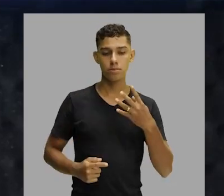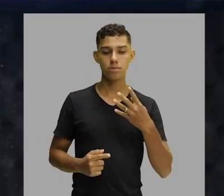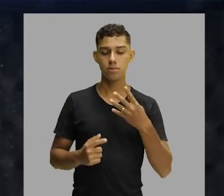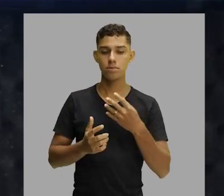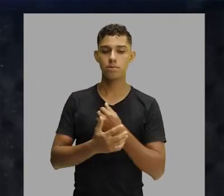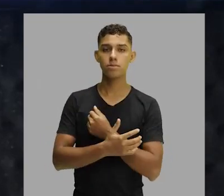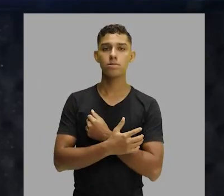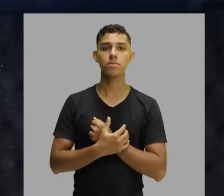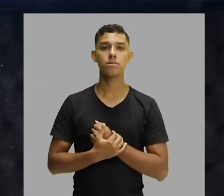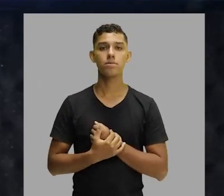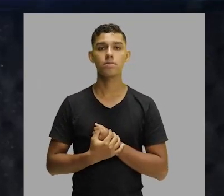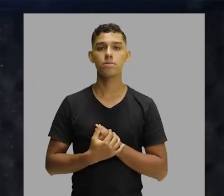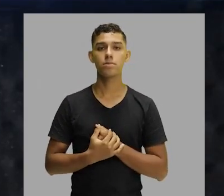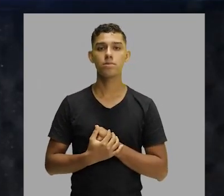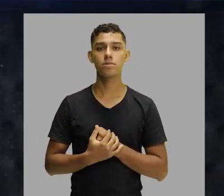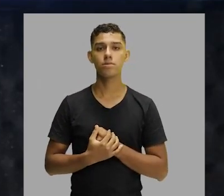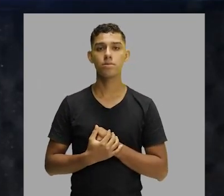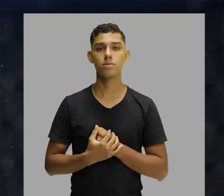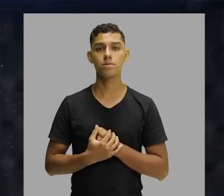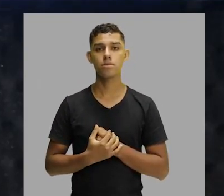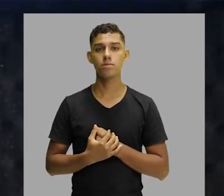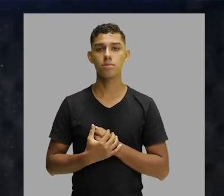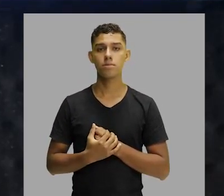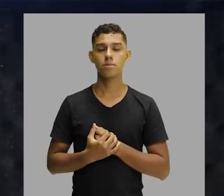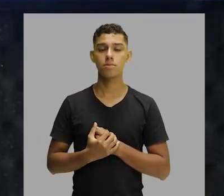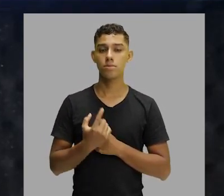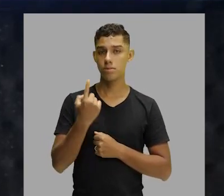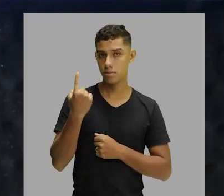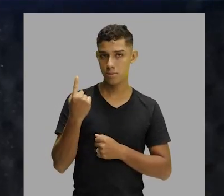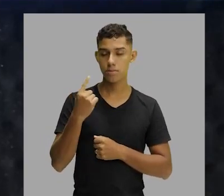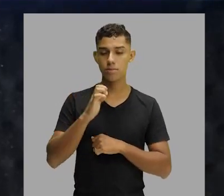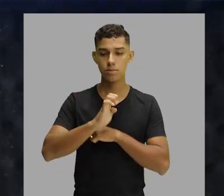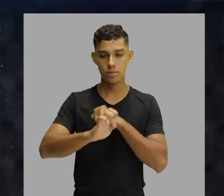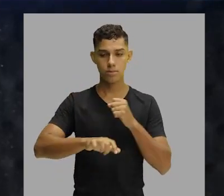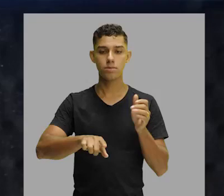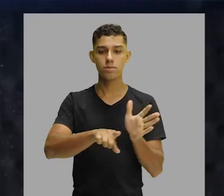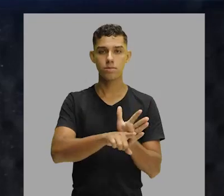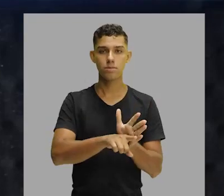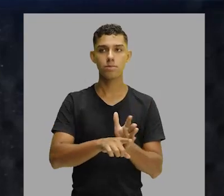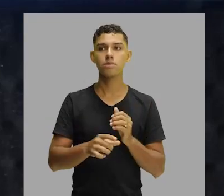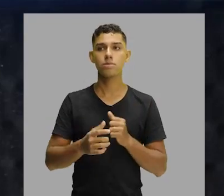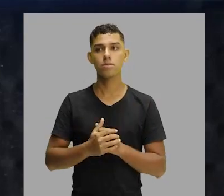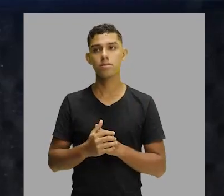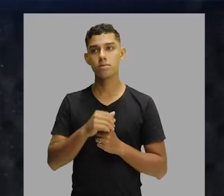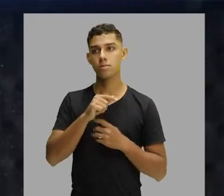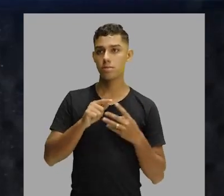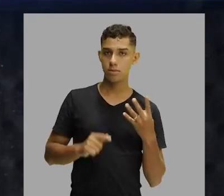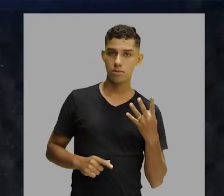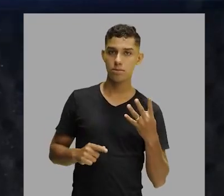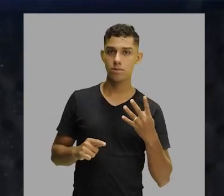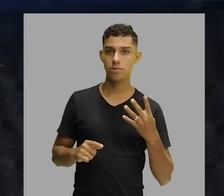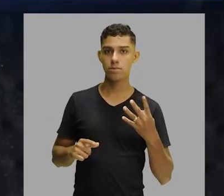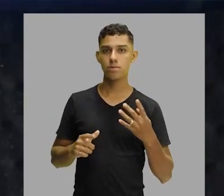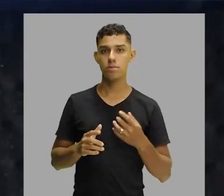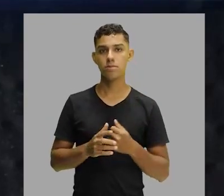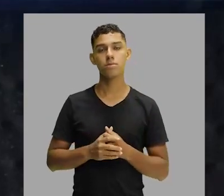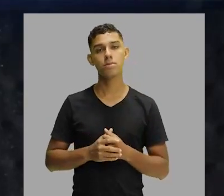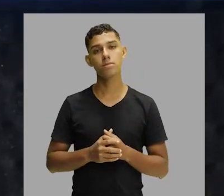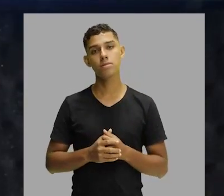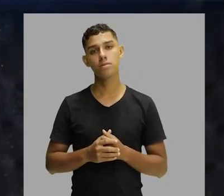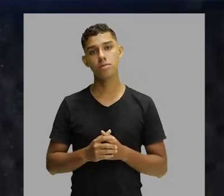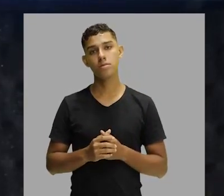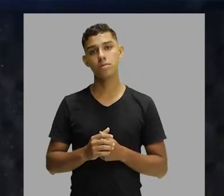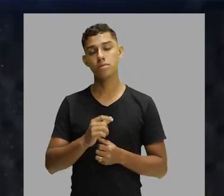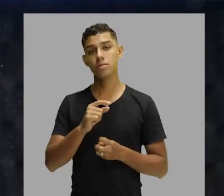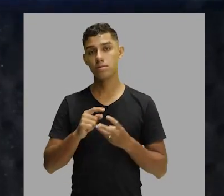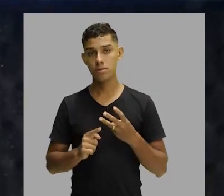estão faltando, certo? No caso, um elétron que está faltando, né? Então era 4, a minha impureza só tem